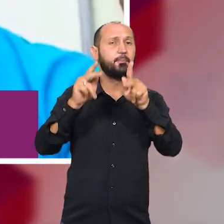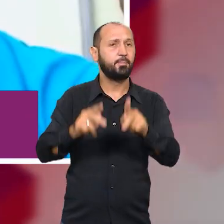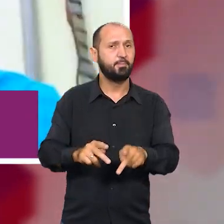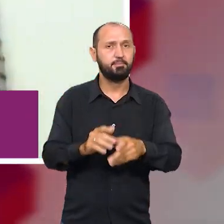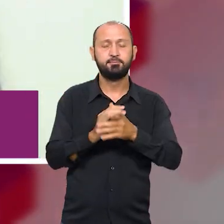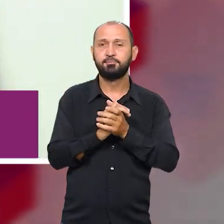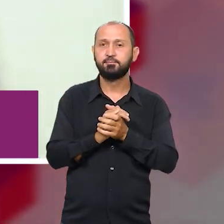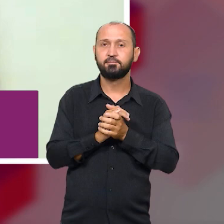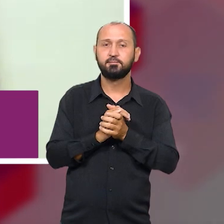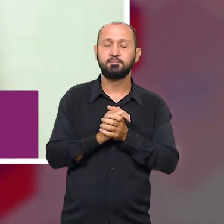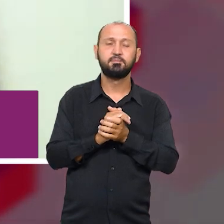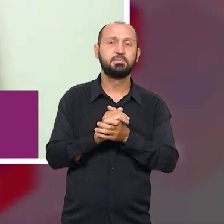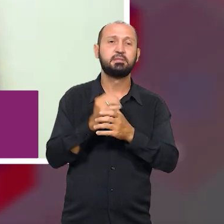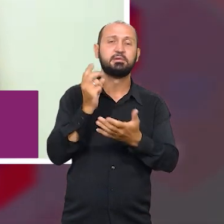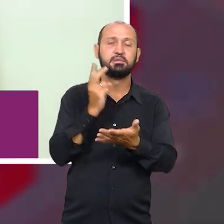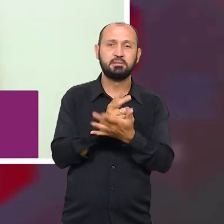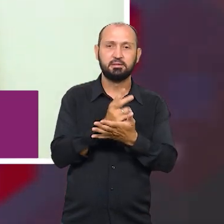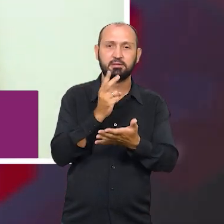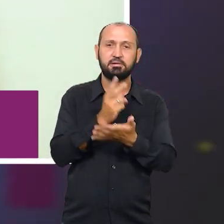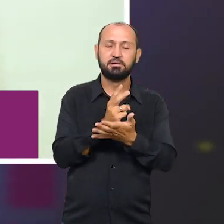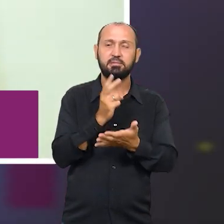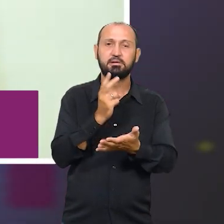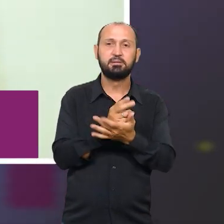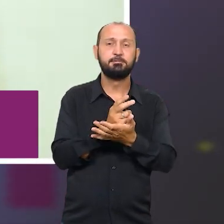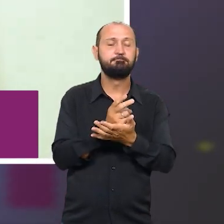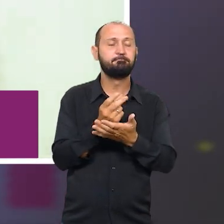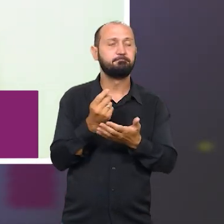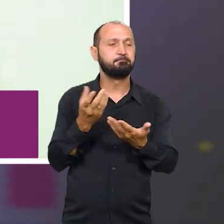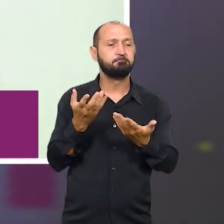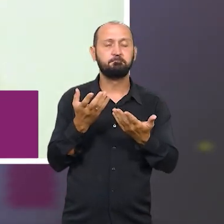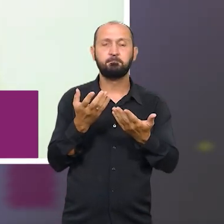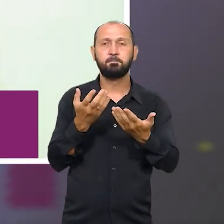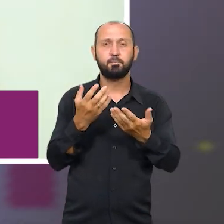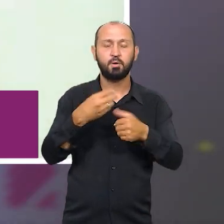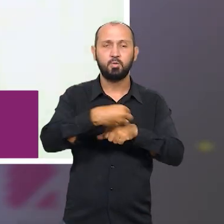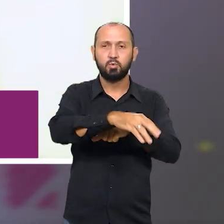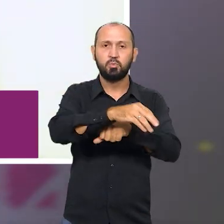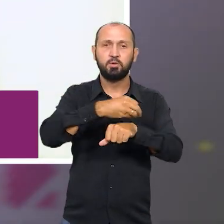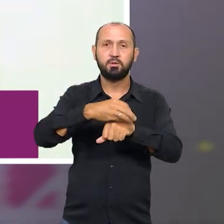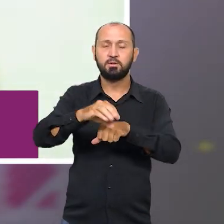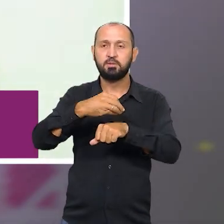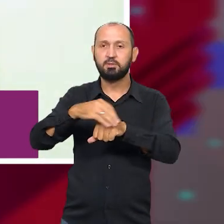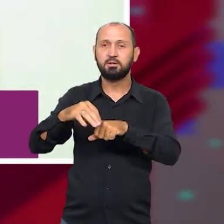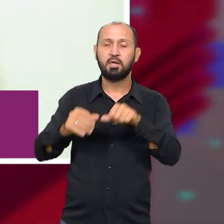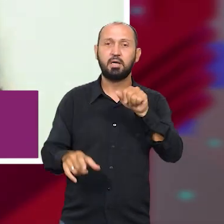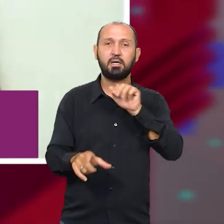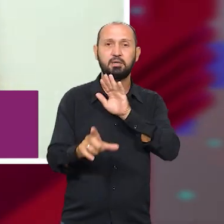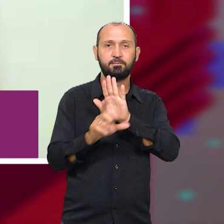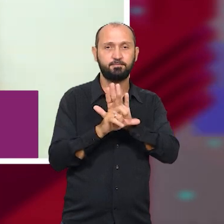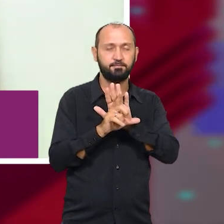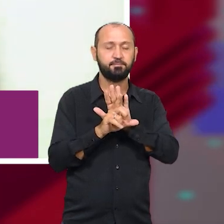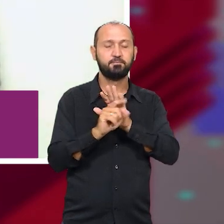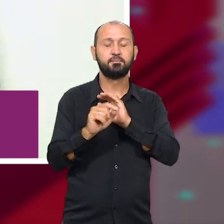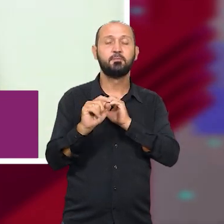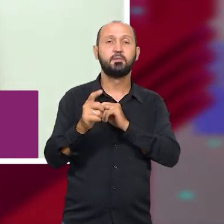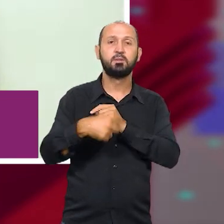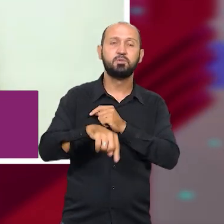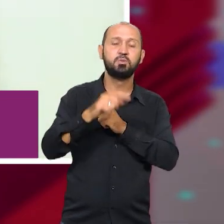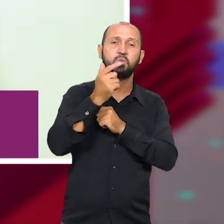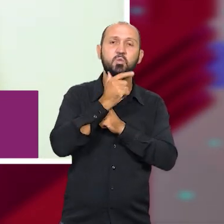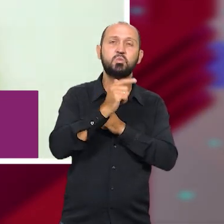acho que cada vez mais está sendo disseminado, a legislação é importante para que a gente